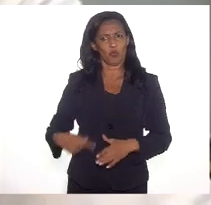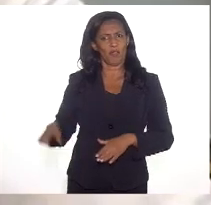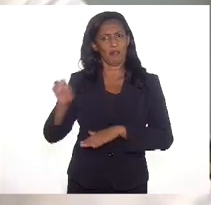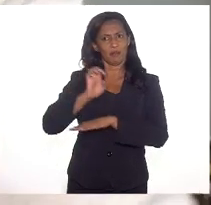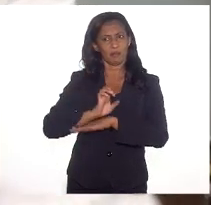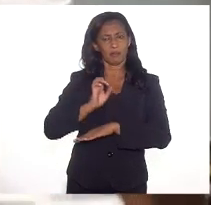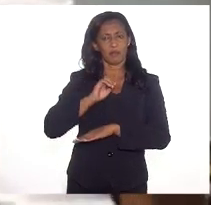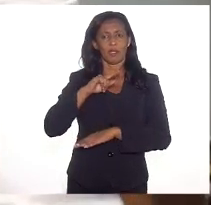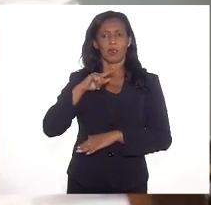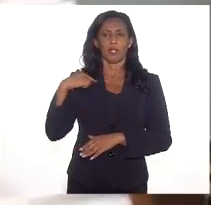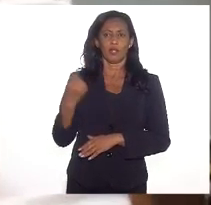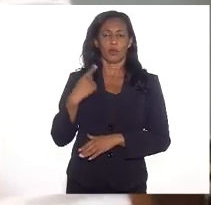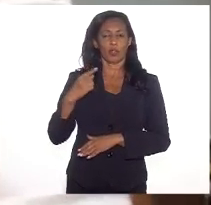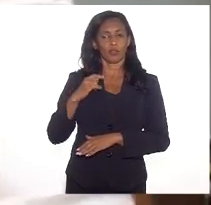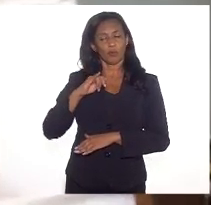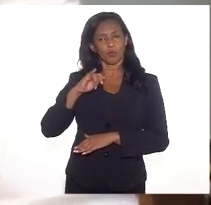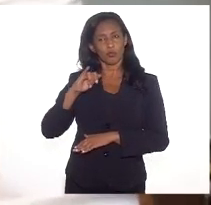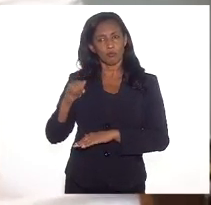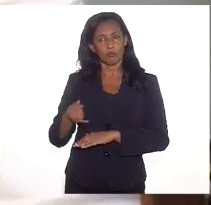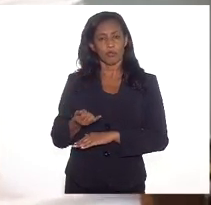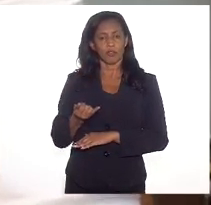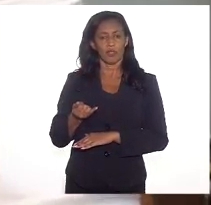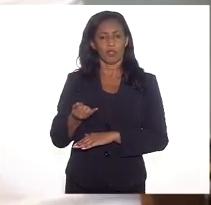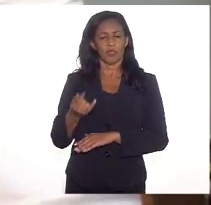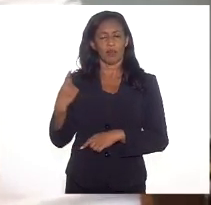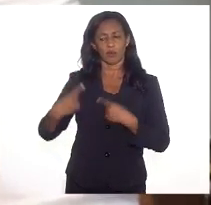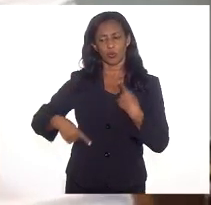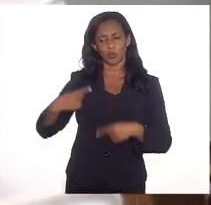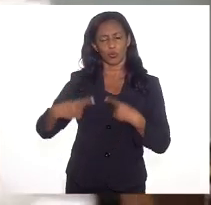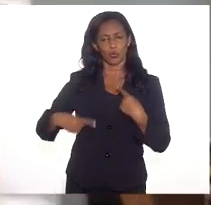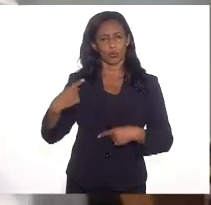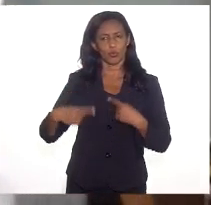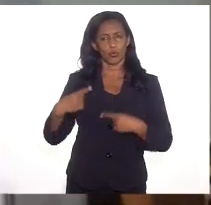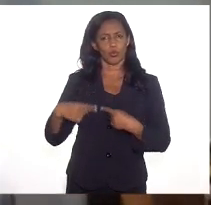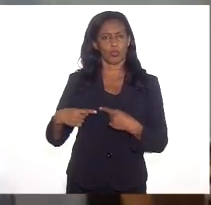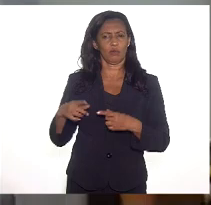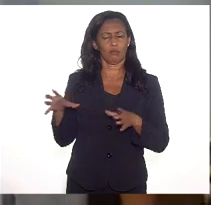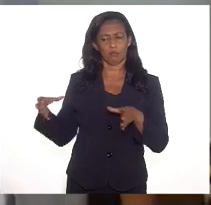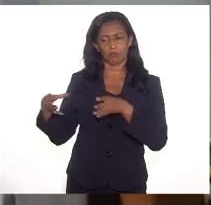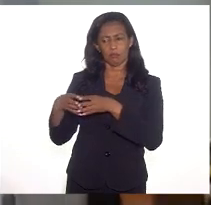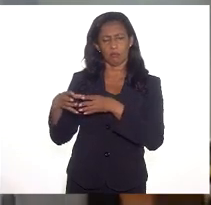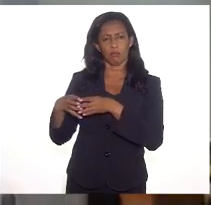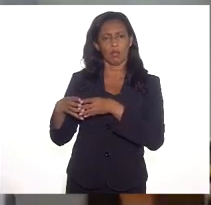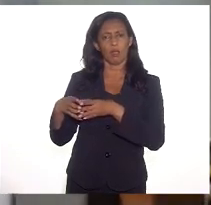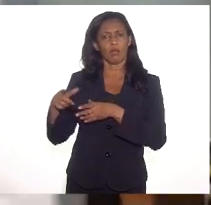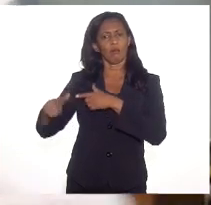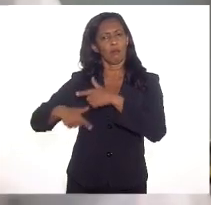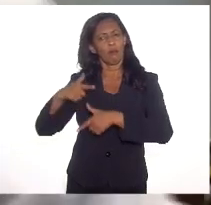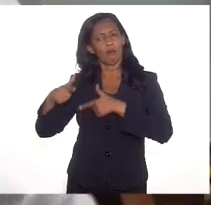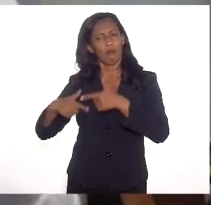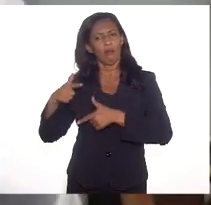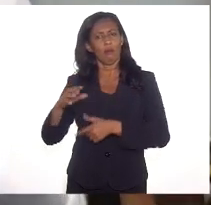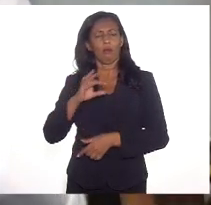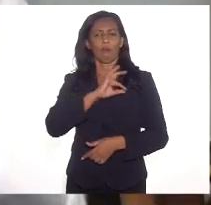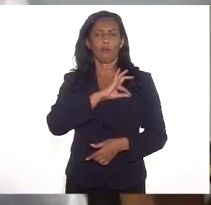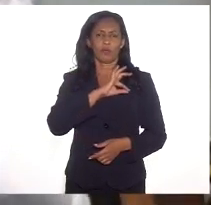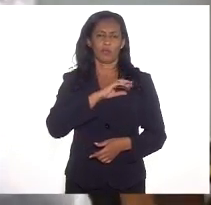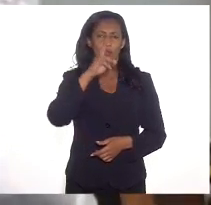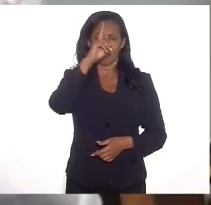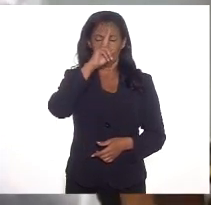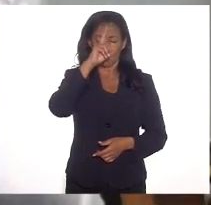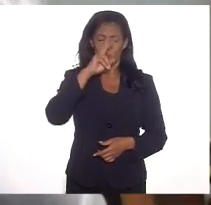vamos aprovar a criação de um grupo de trabalho para discutir a temática dos servidores públicos policiais. Porque é importante lembrarmos que,